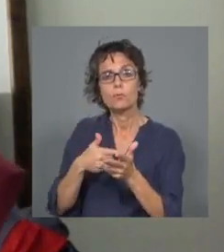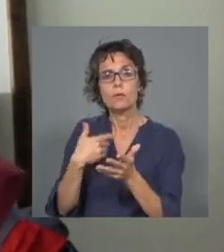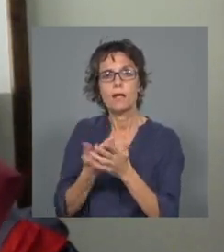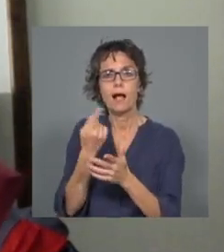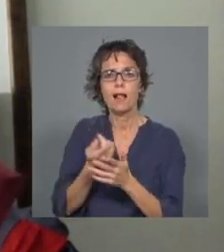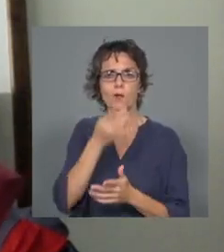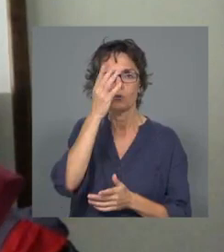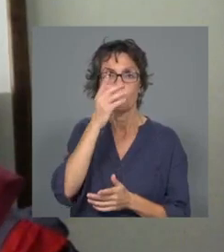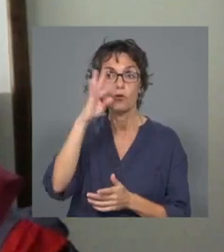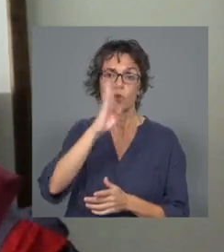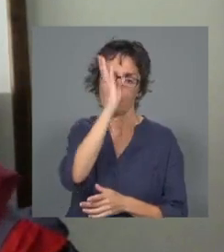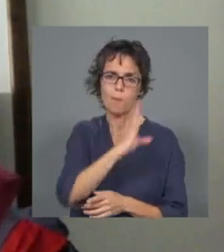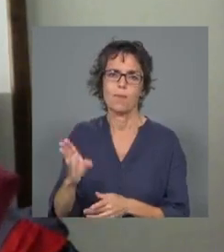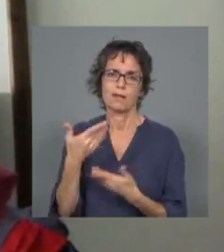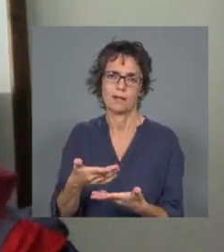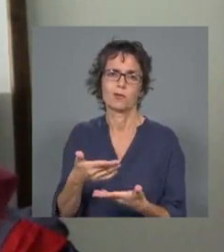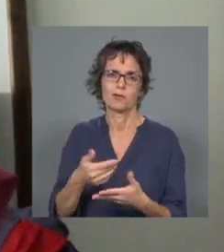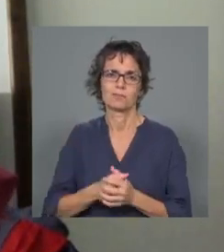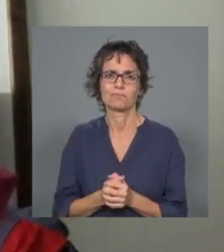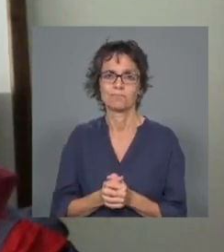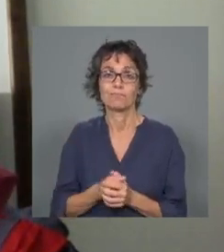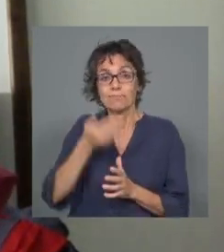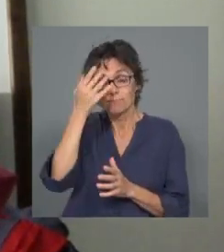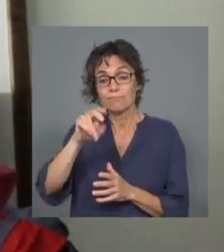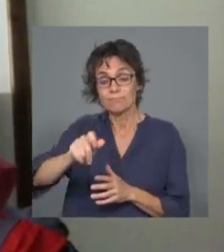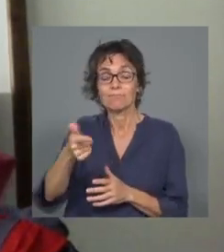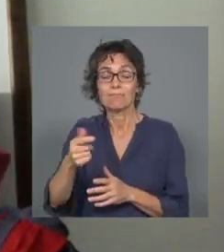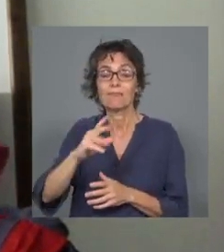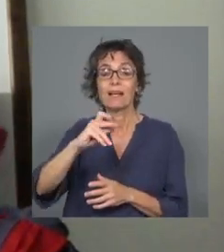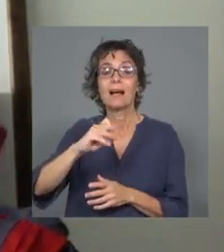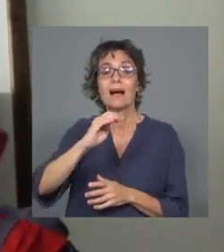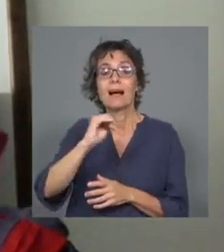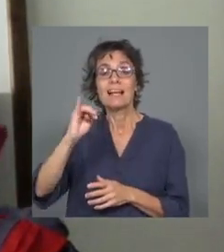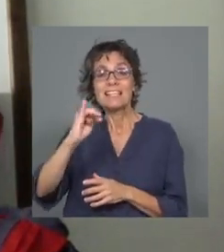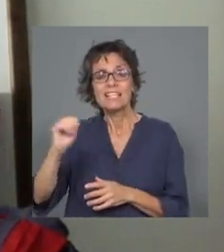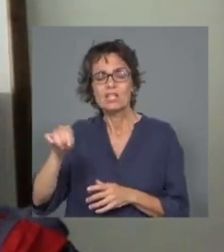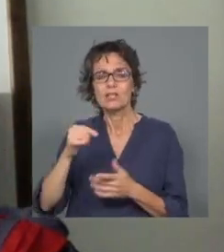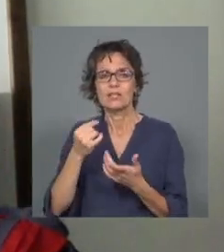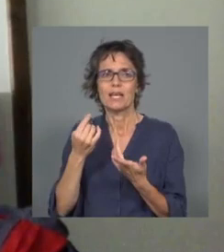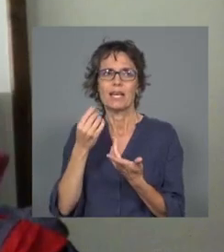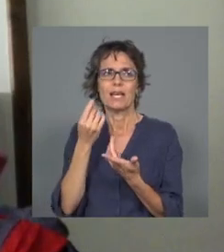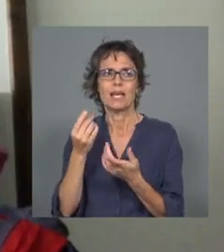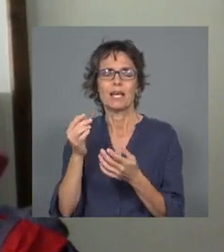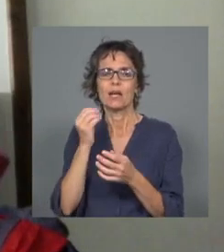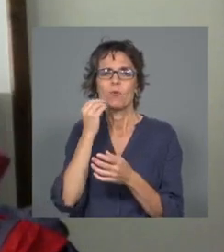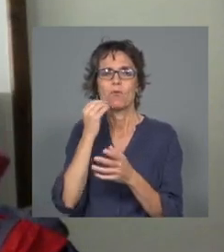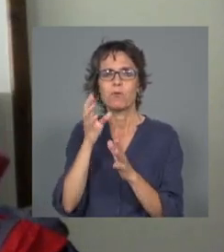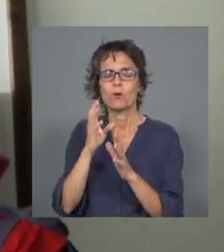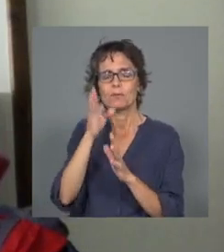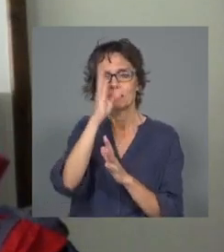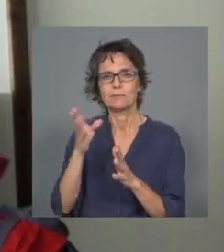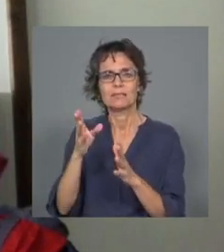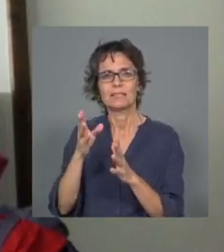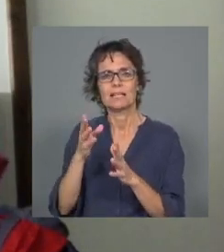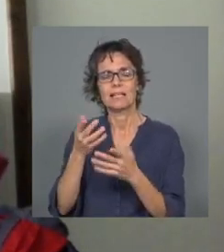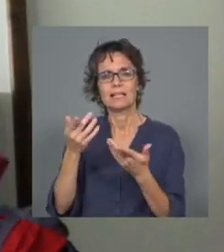que agora em Assis vai ser a celebração deste caminho, mas para o grupo português e naturalmente para todos os grupos